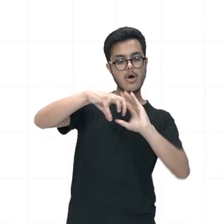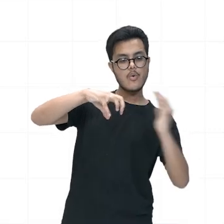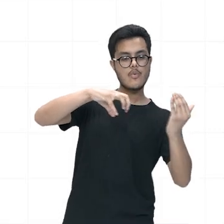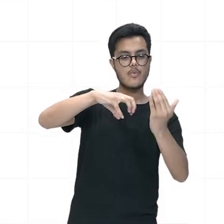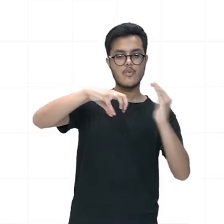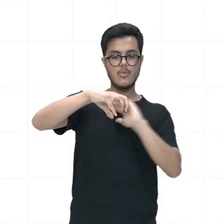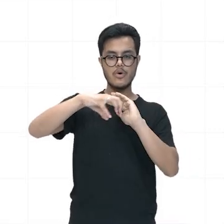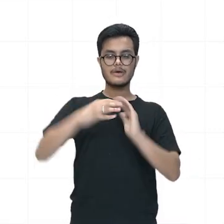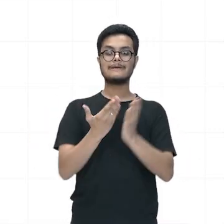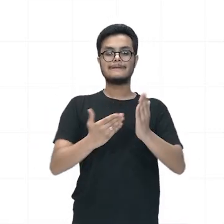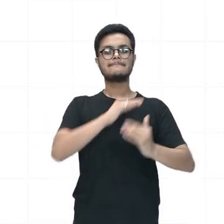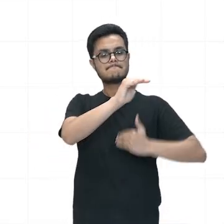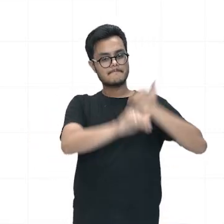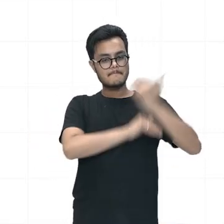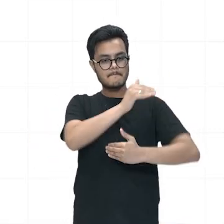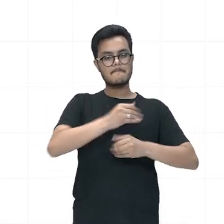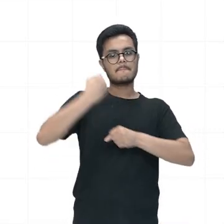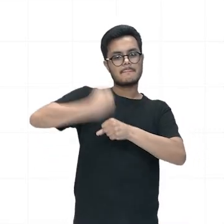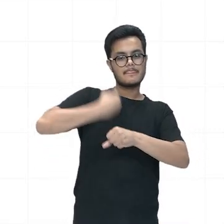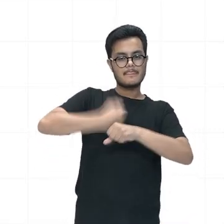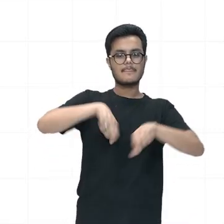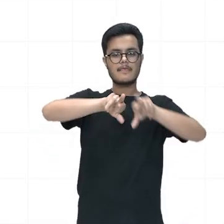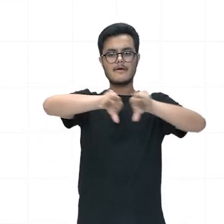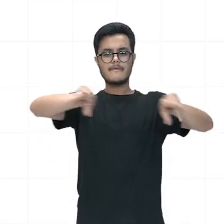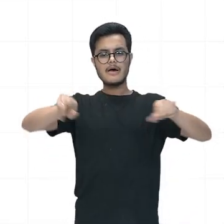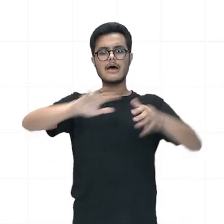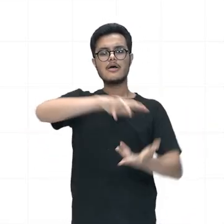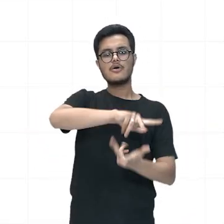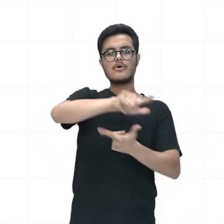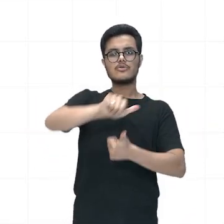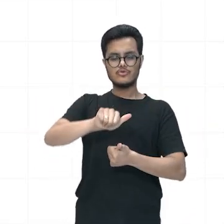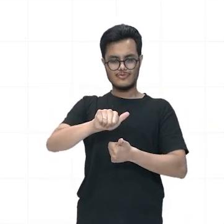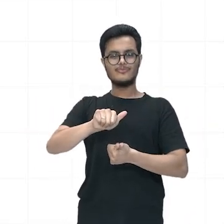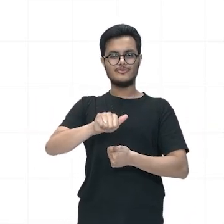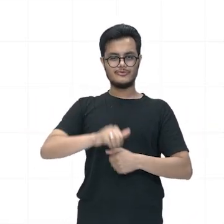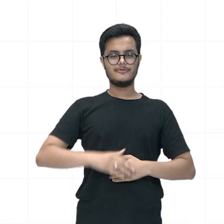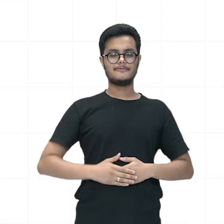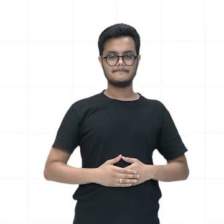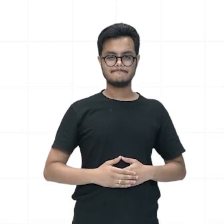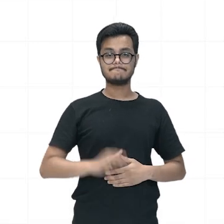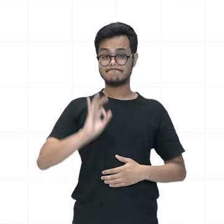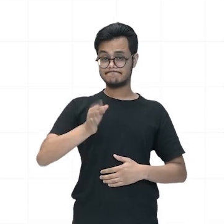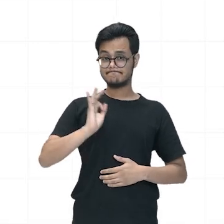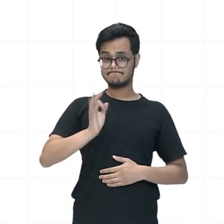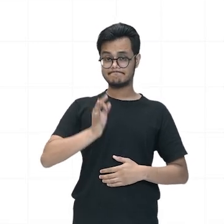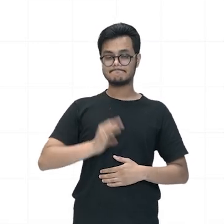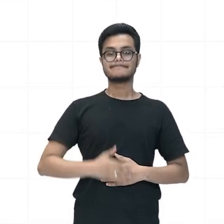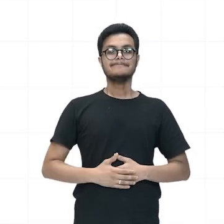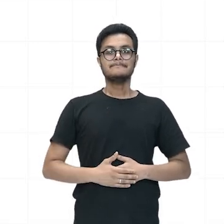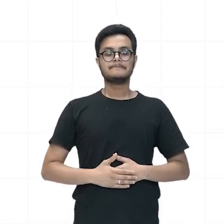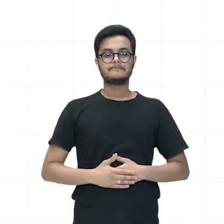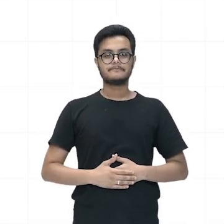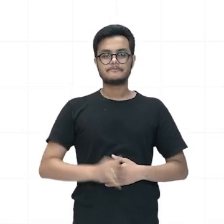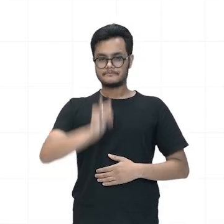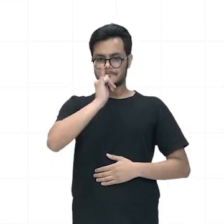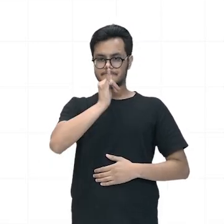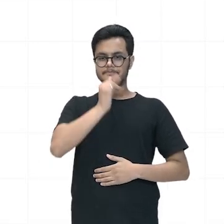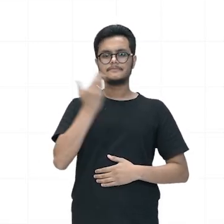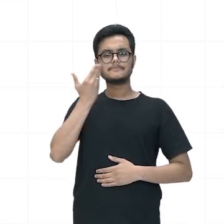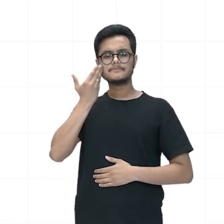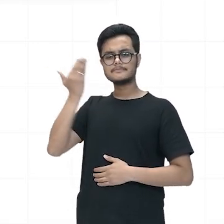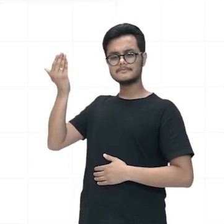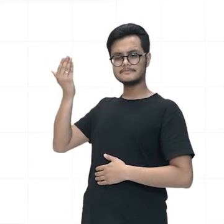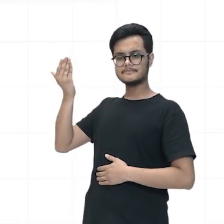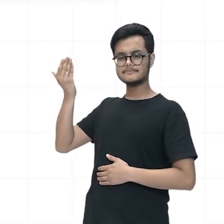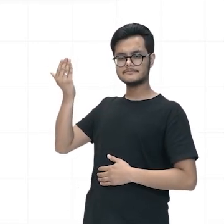permitiu projetos de construção e desenvolvimento em muitas nações ao redor do mundo. Presta atenção